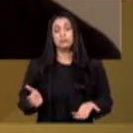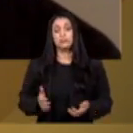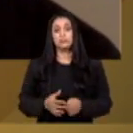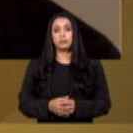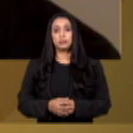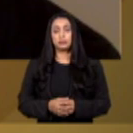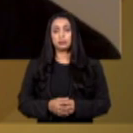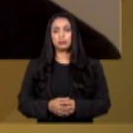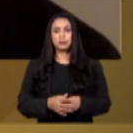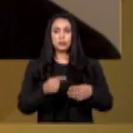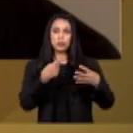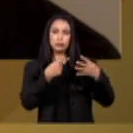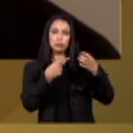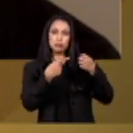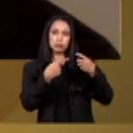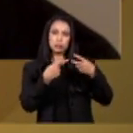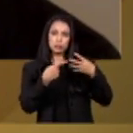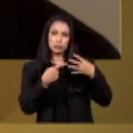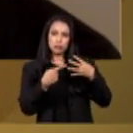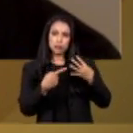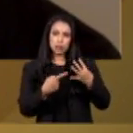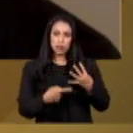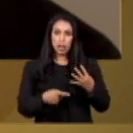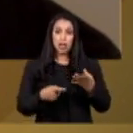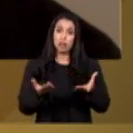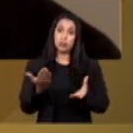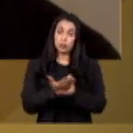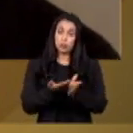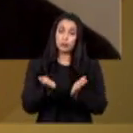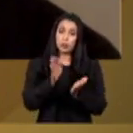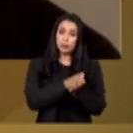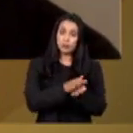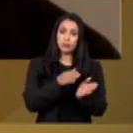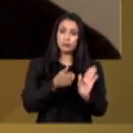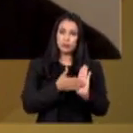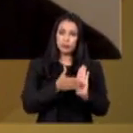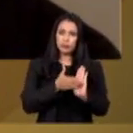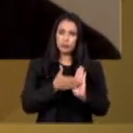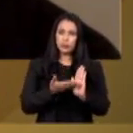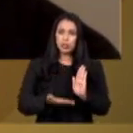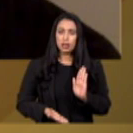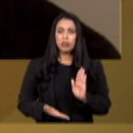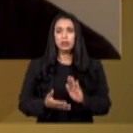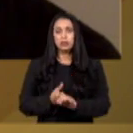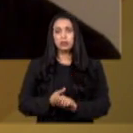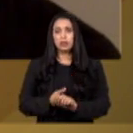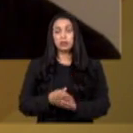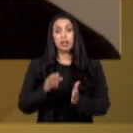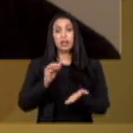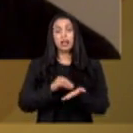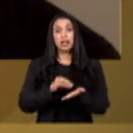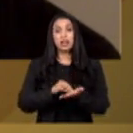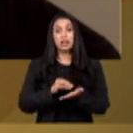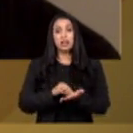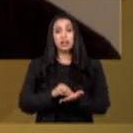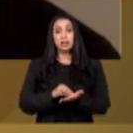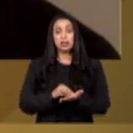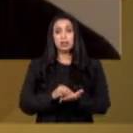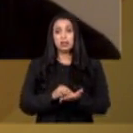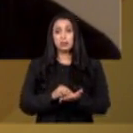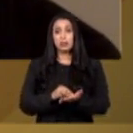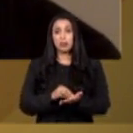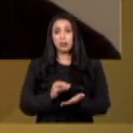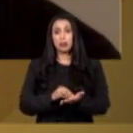e ali também só caso concreto a ausência de requisitos ao bloqueio de bens conciliação de